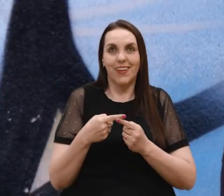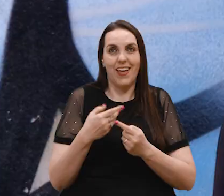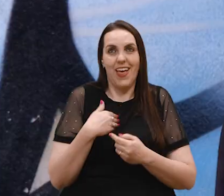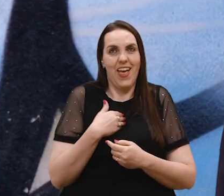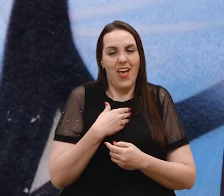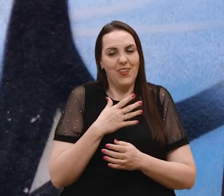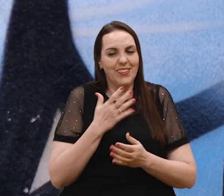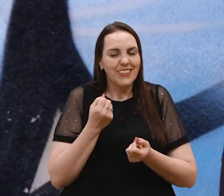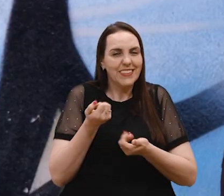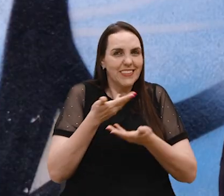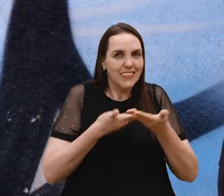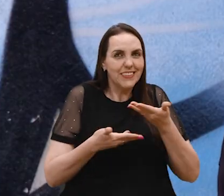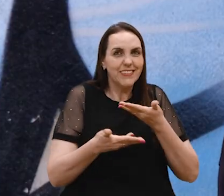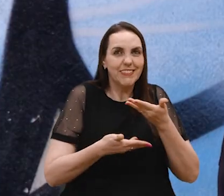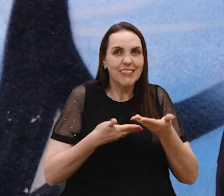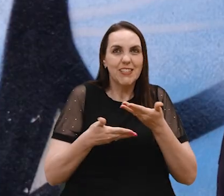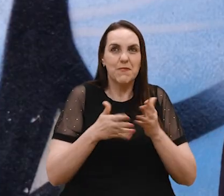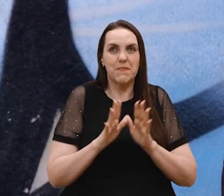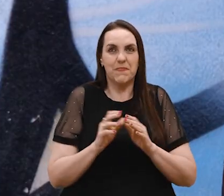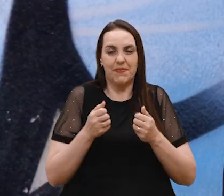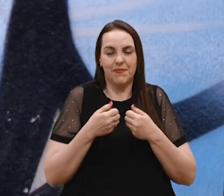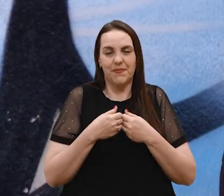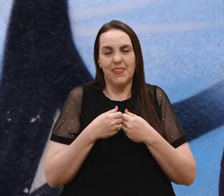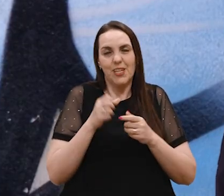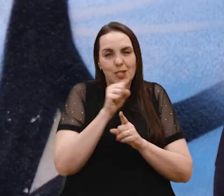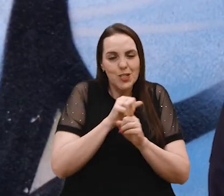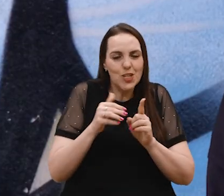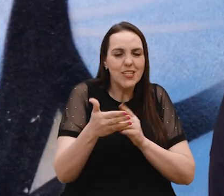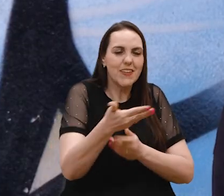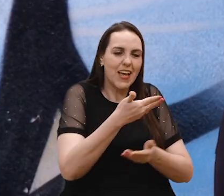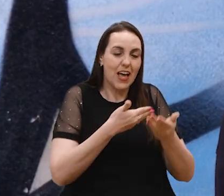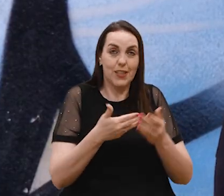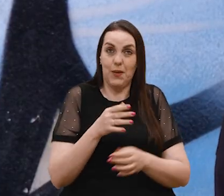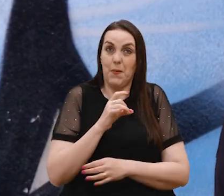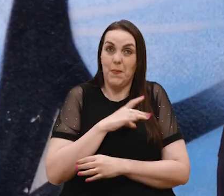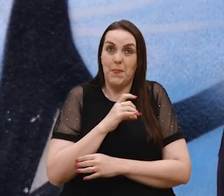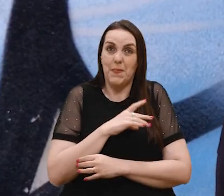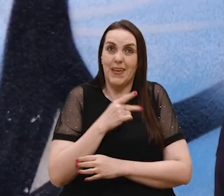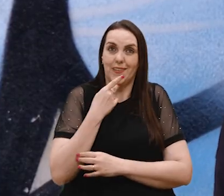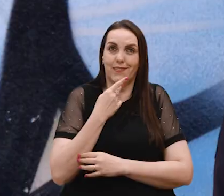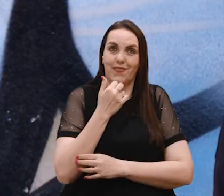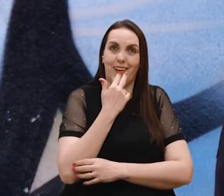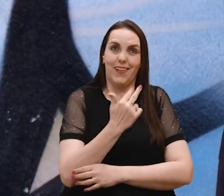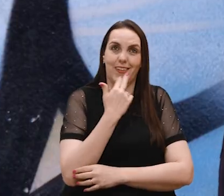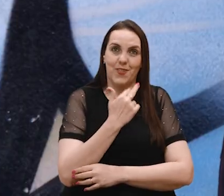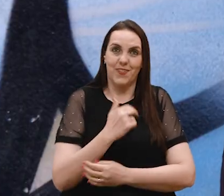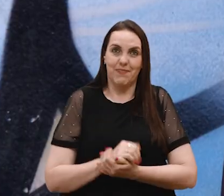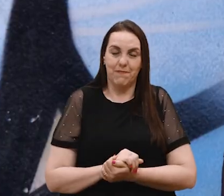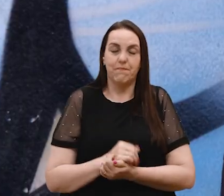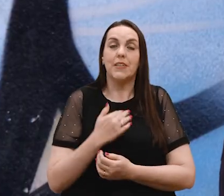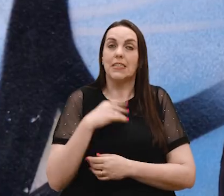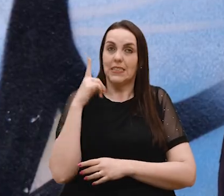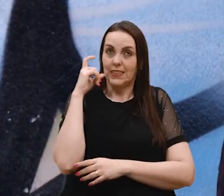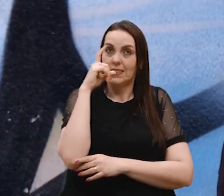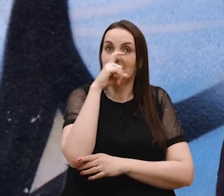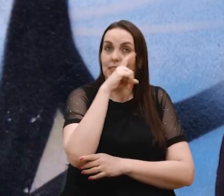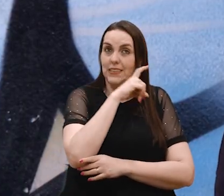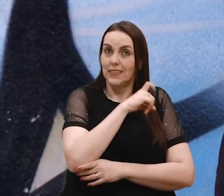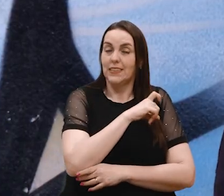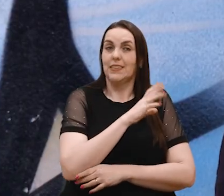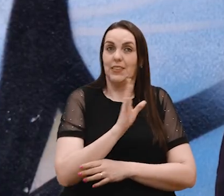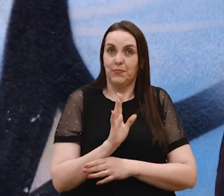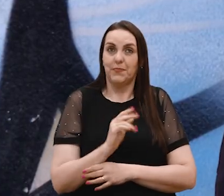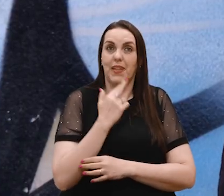sou muito sociável assim, até por isso do medo de falar o idioma. Eu tive muita dificuldade